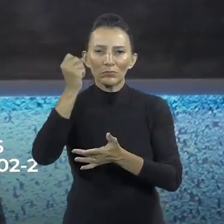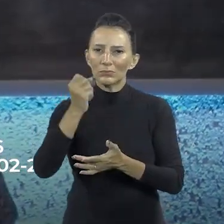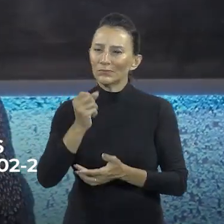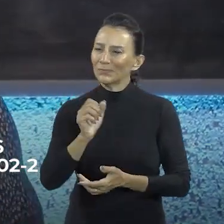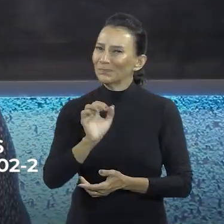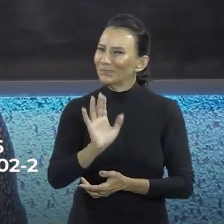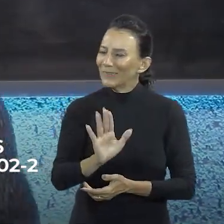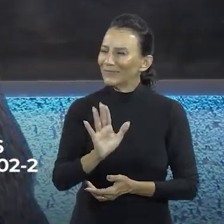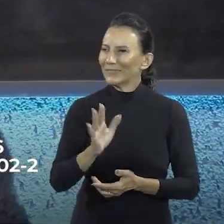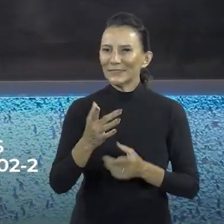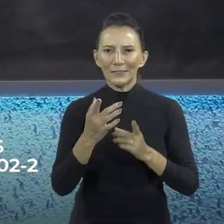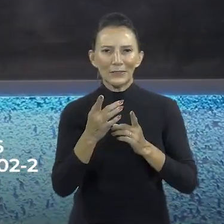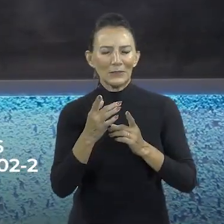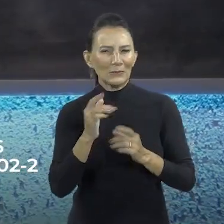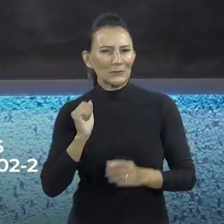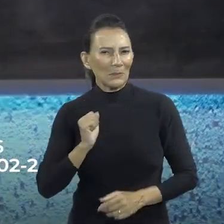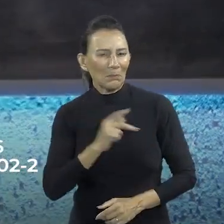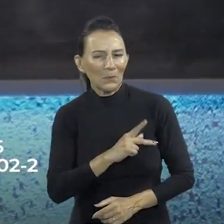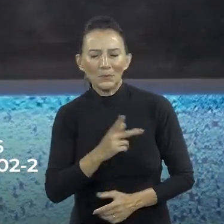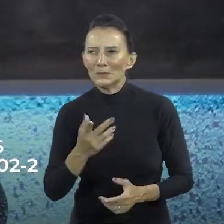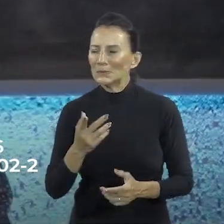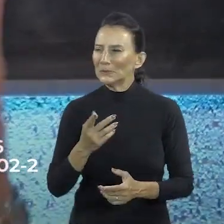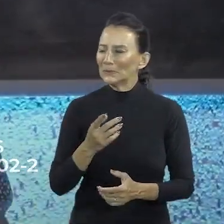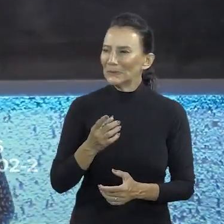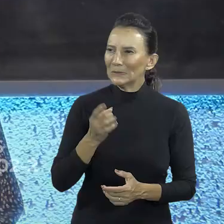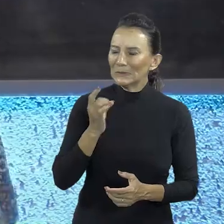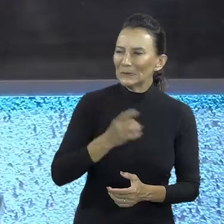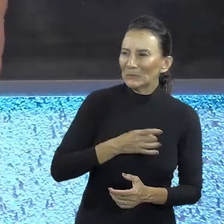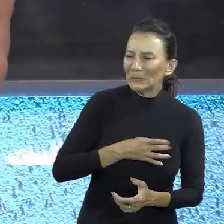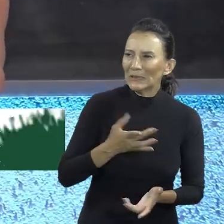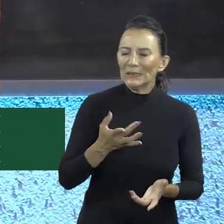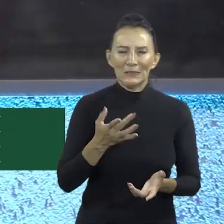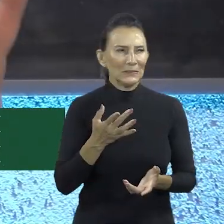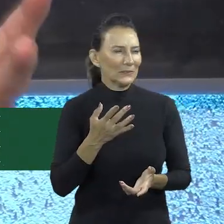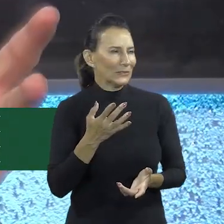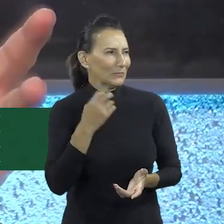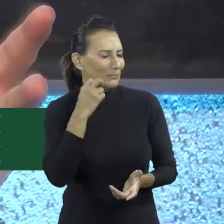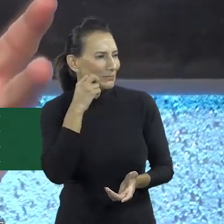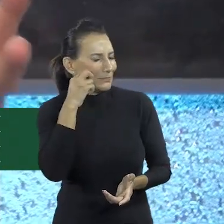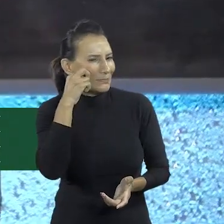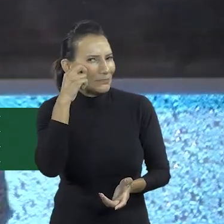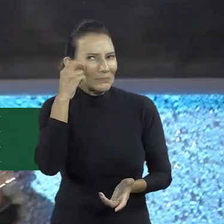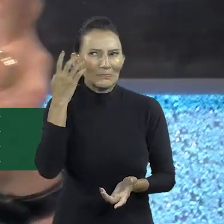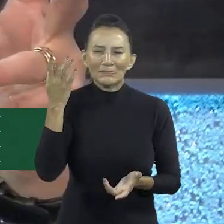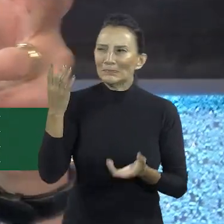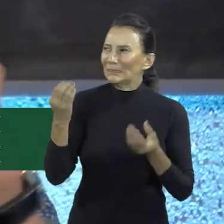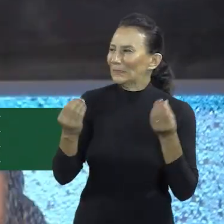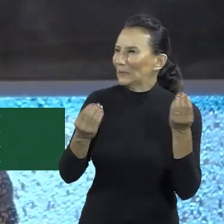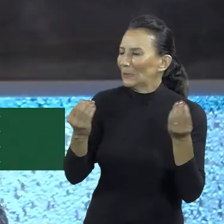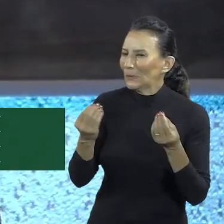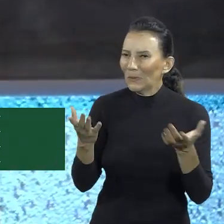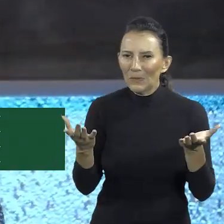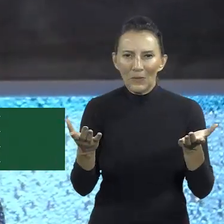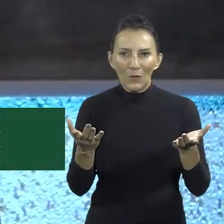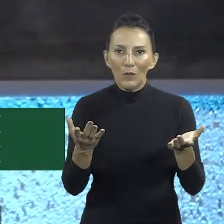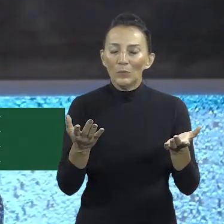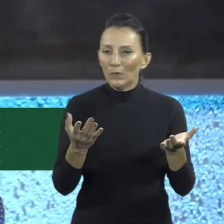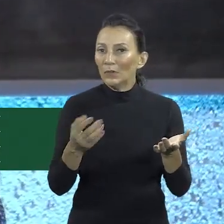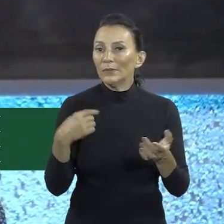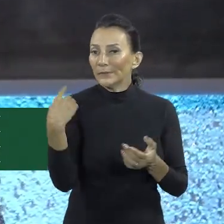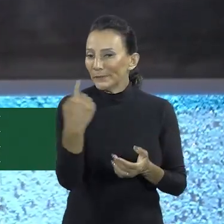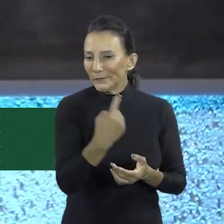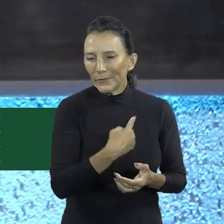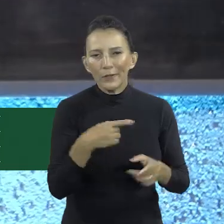estavam intimidados, com medo. Assim como nós ficamos tímidos demais diante das provas e das